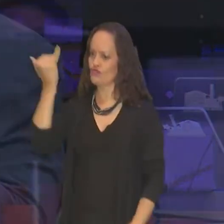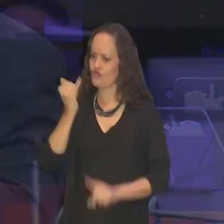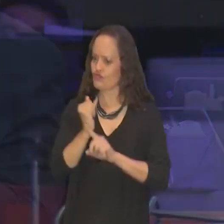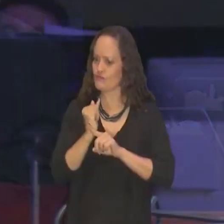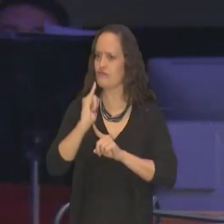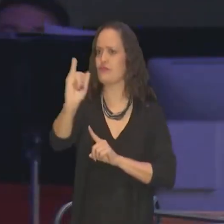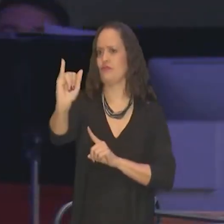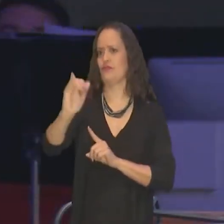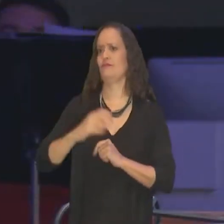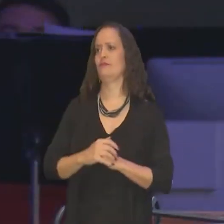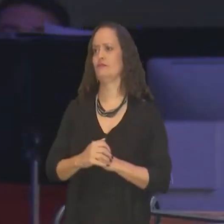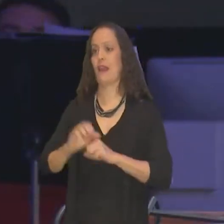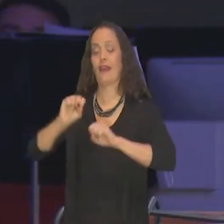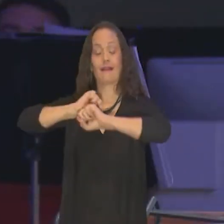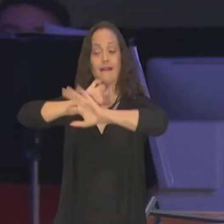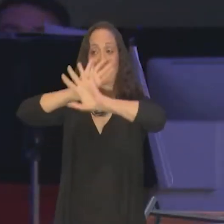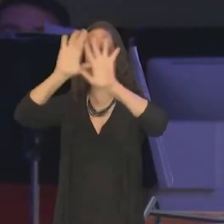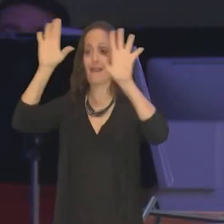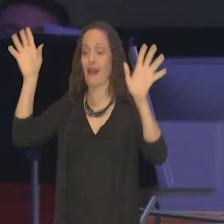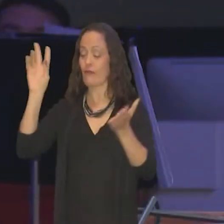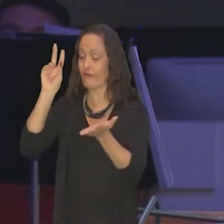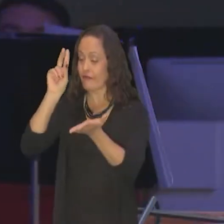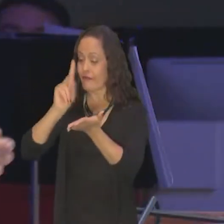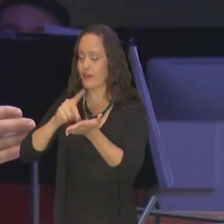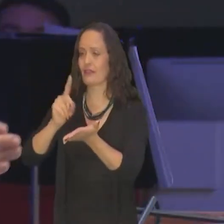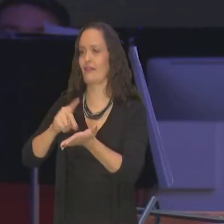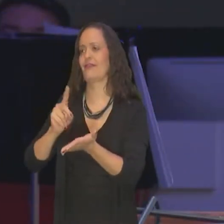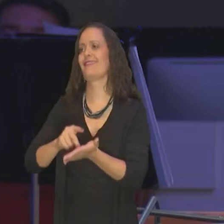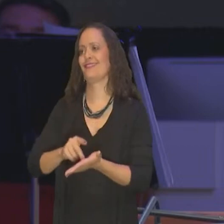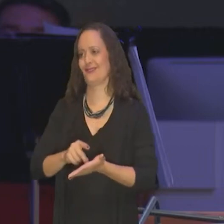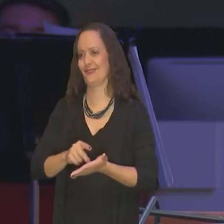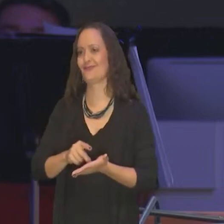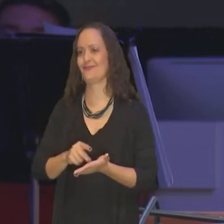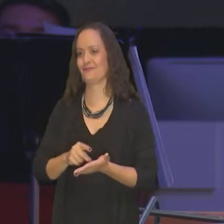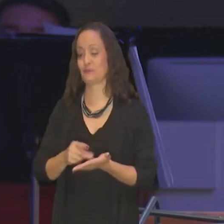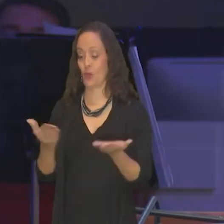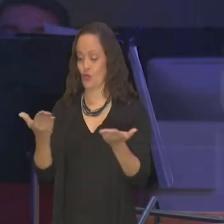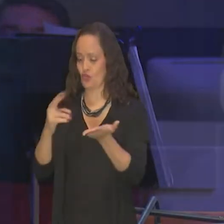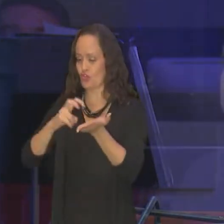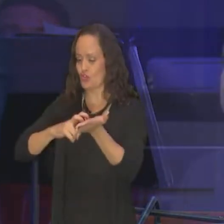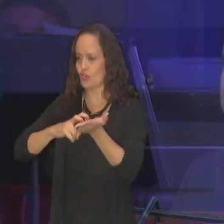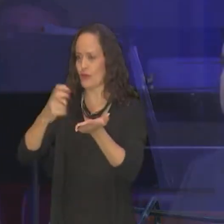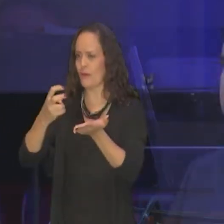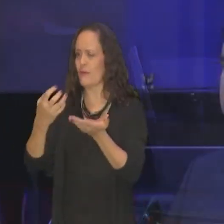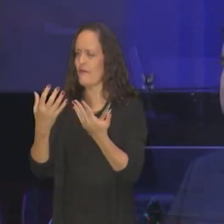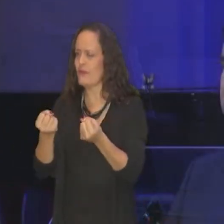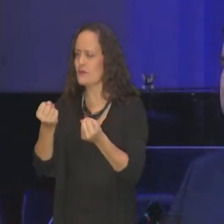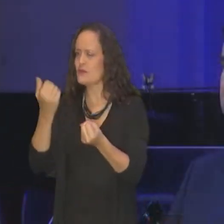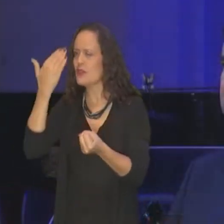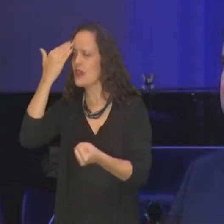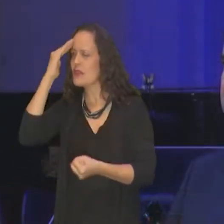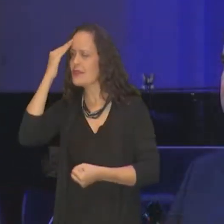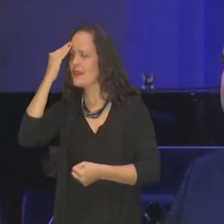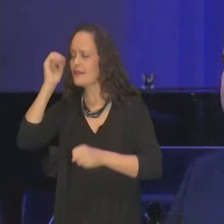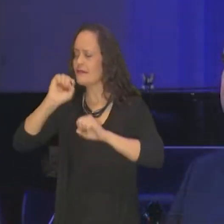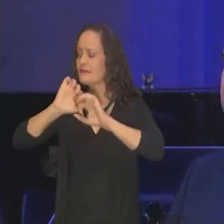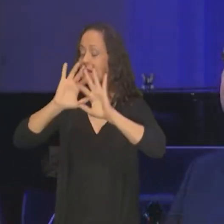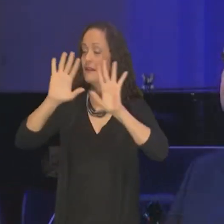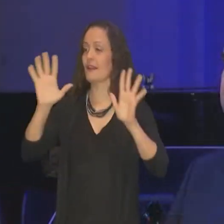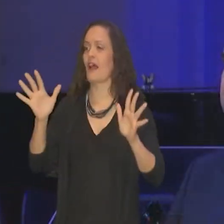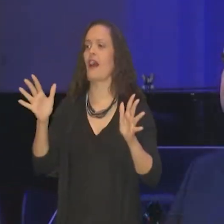clara, é um sinal claro, e nós vamos, nesta manhã, entender um pouco desta